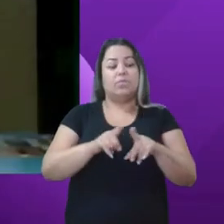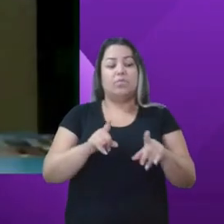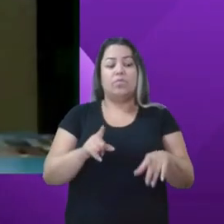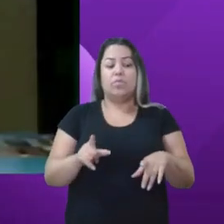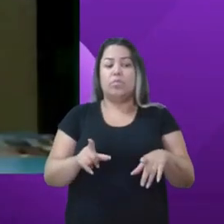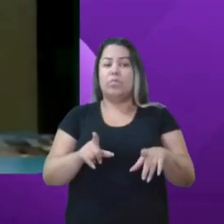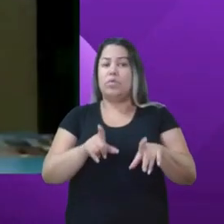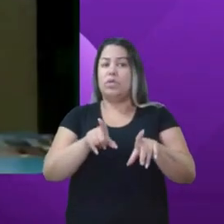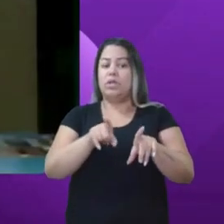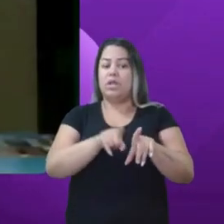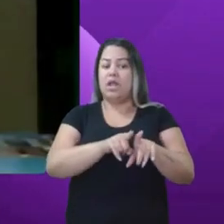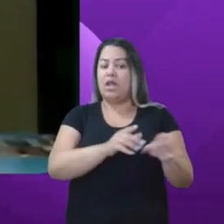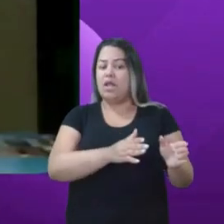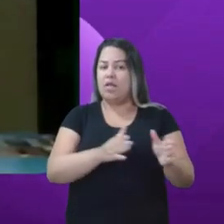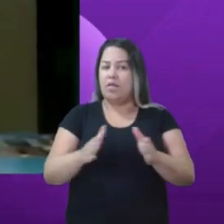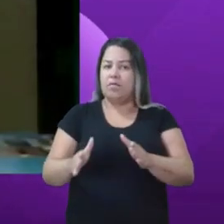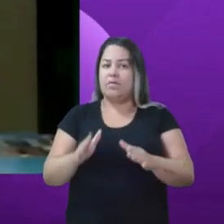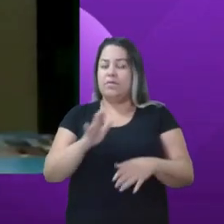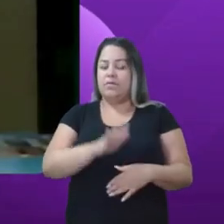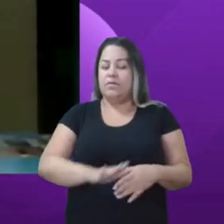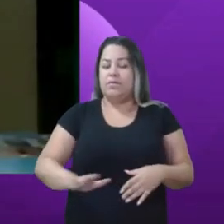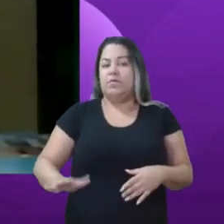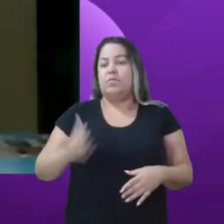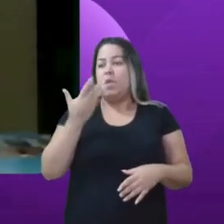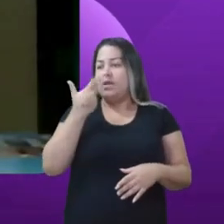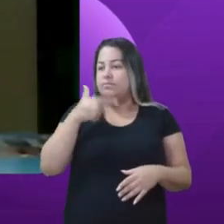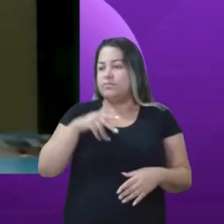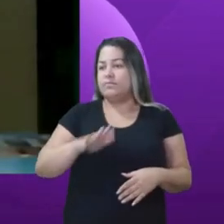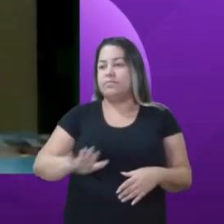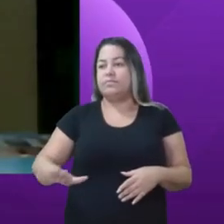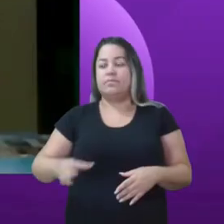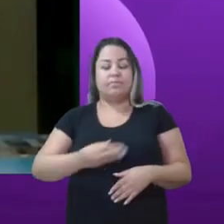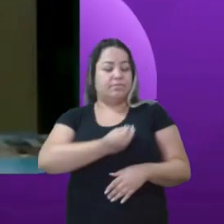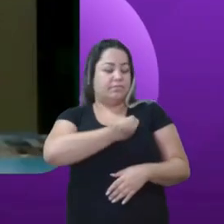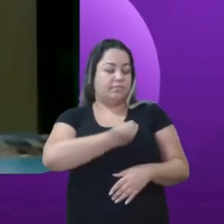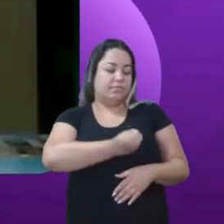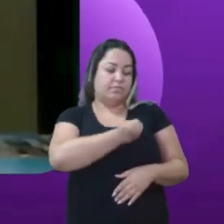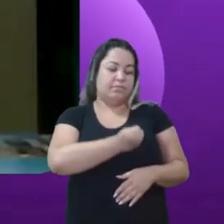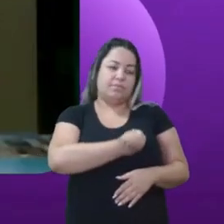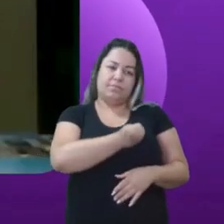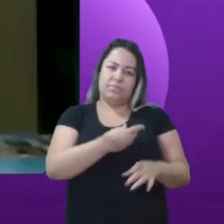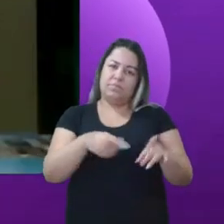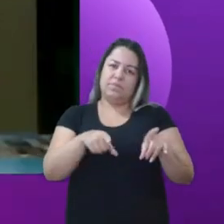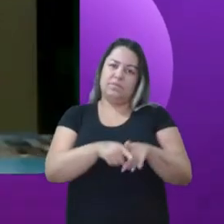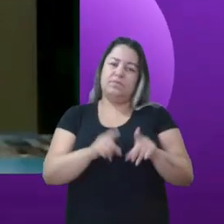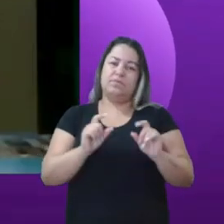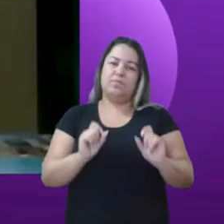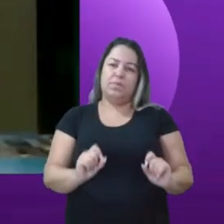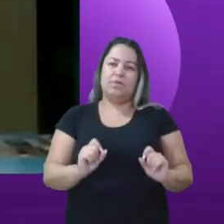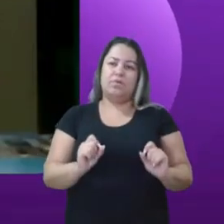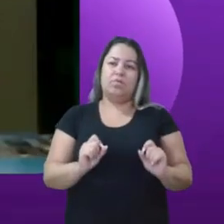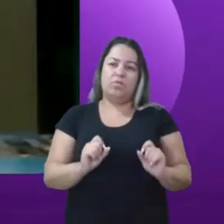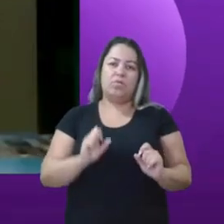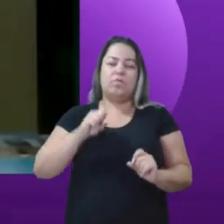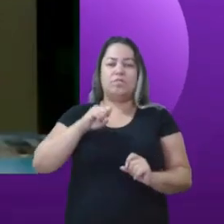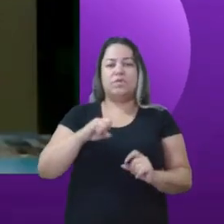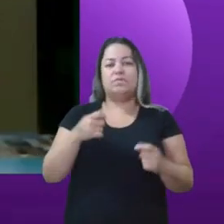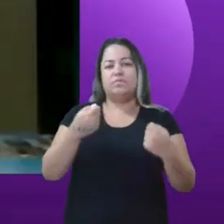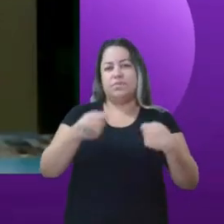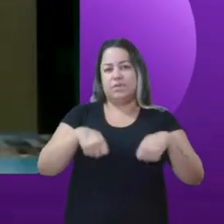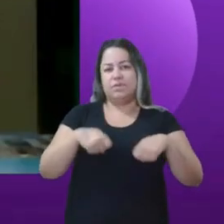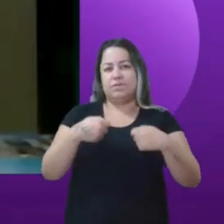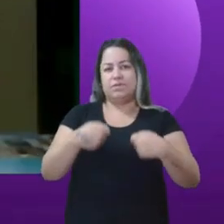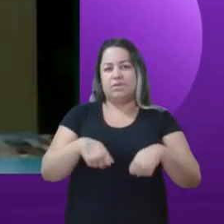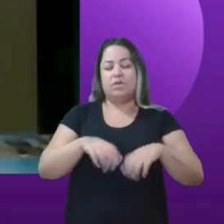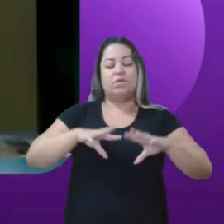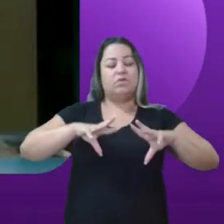infância, e que uma criança que não vive a sua infância da forma como se precisa, né?